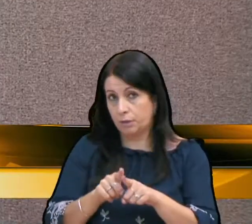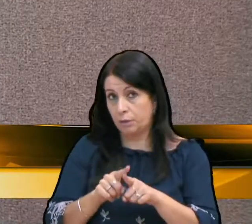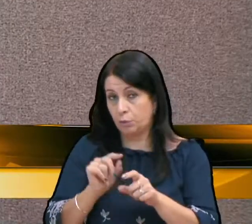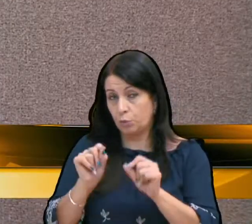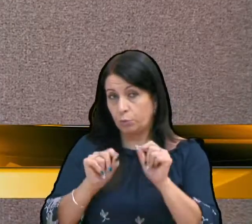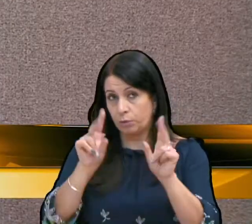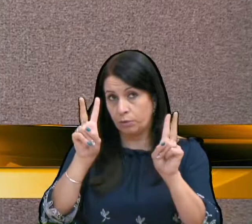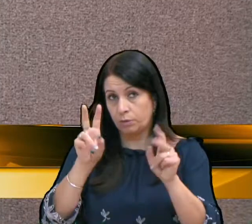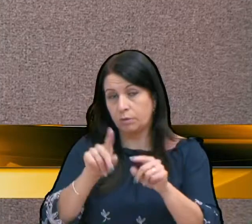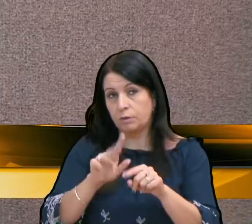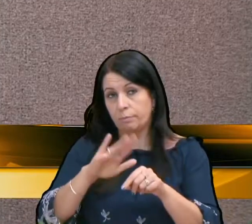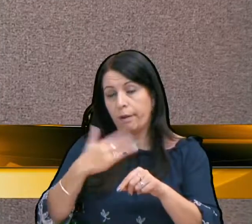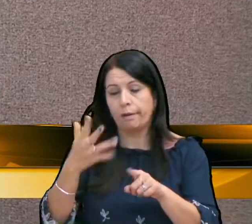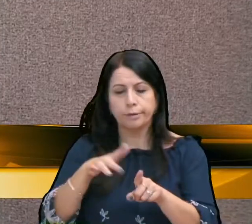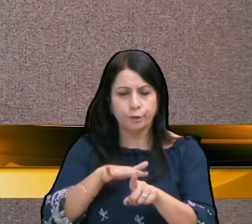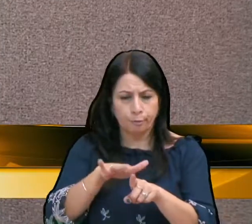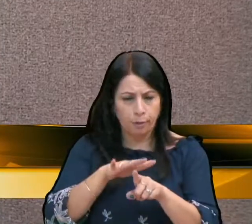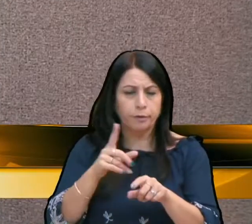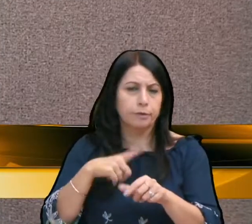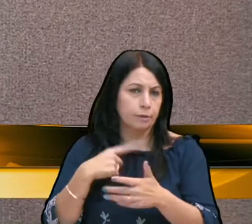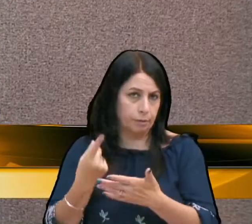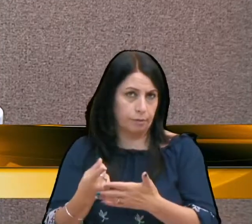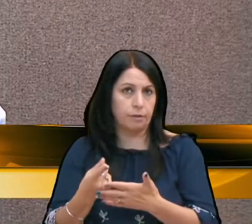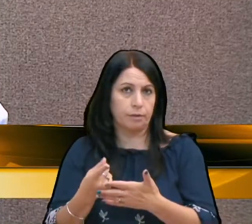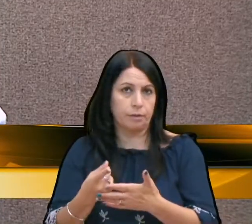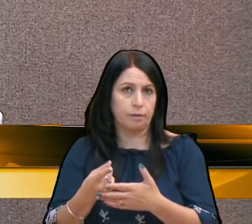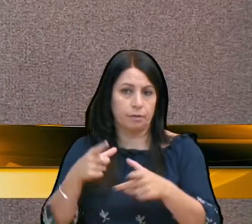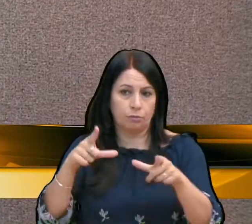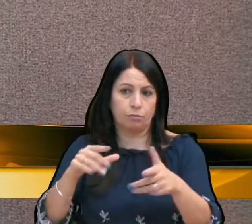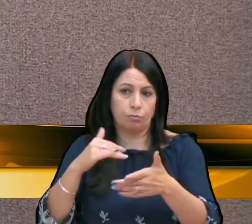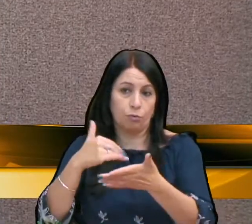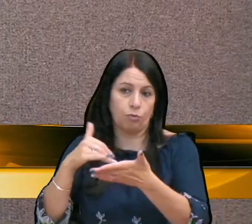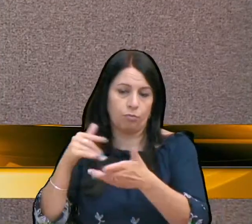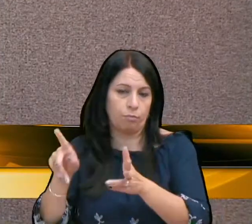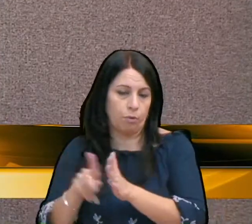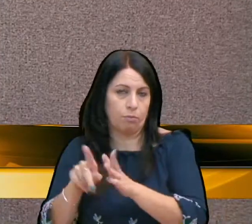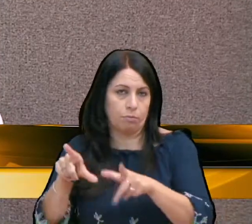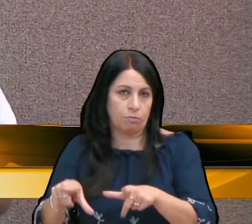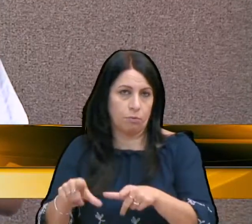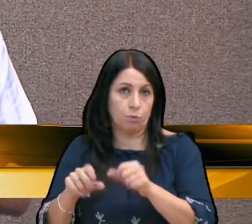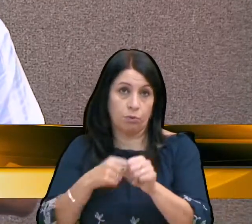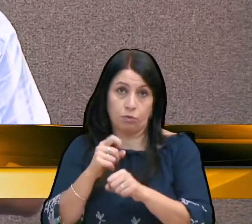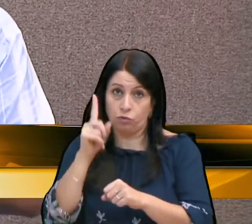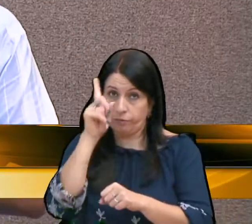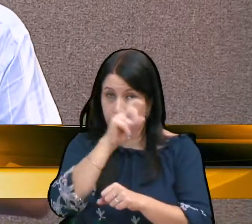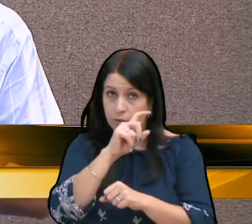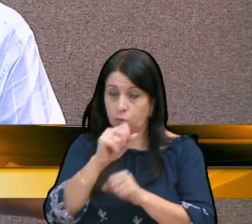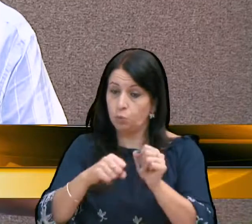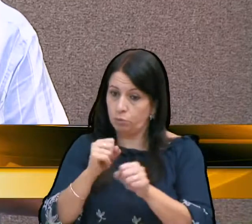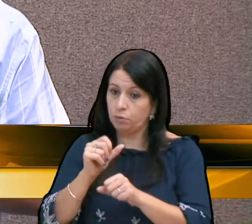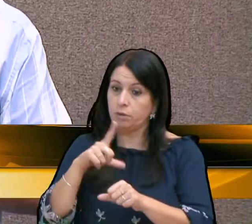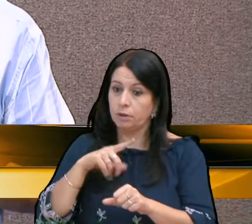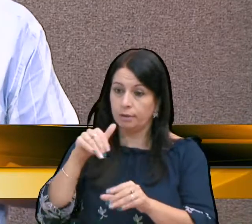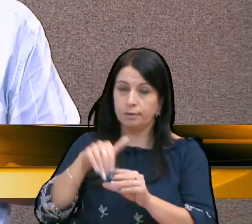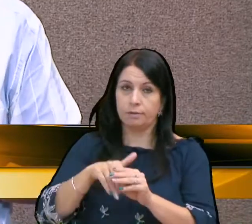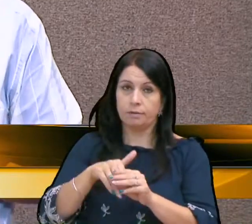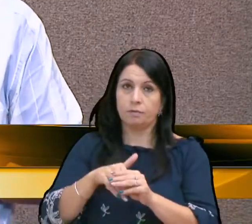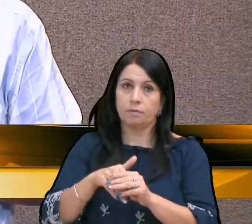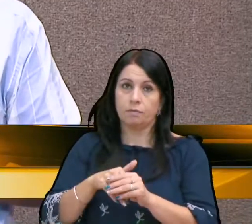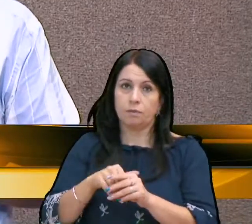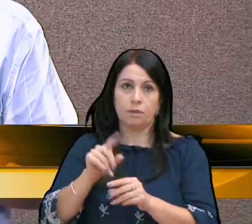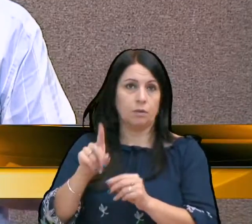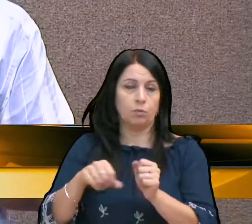assuntos. Além das demandas todas que nós temos no nosso gabinete. É um ano difícil, é um ano eleitoral, e nós temos, como não é um